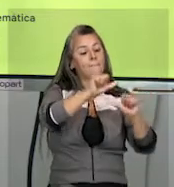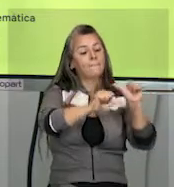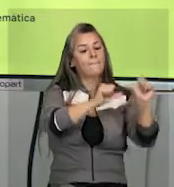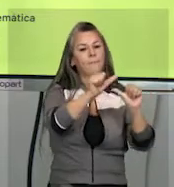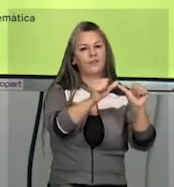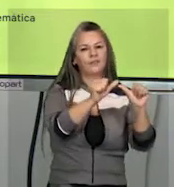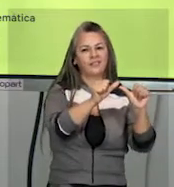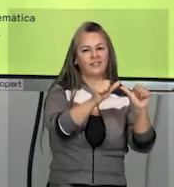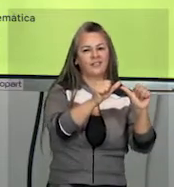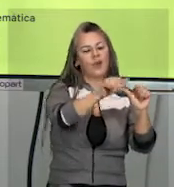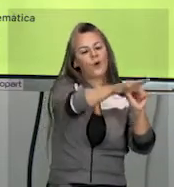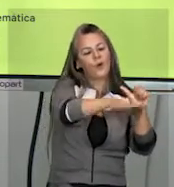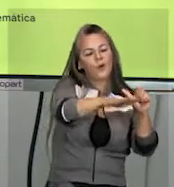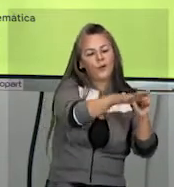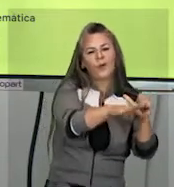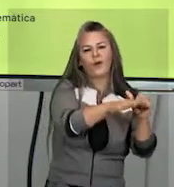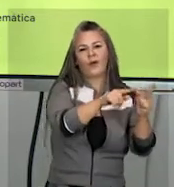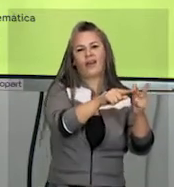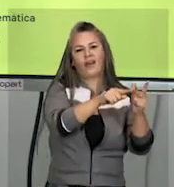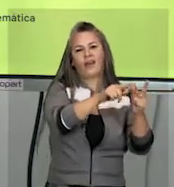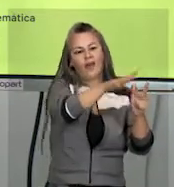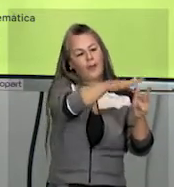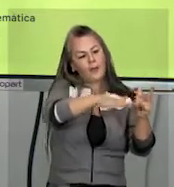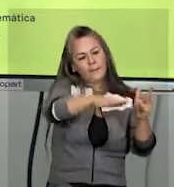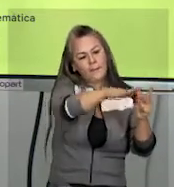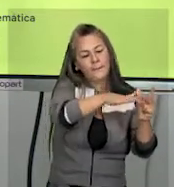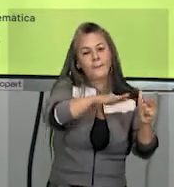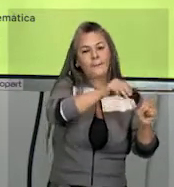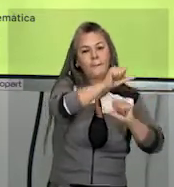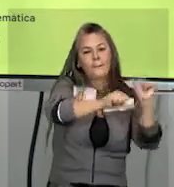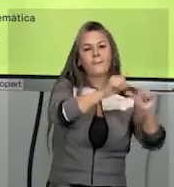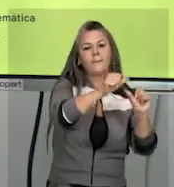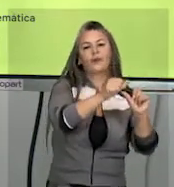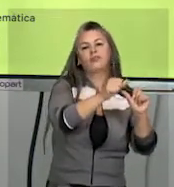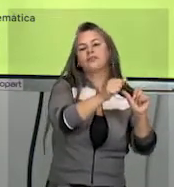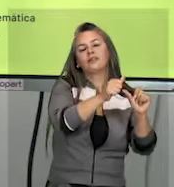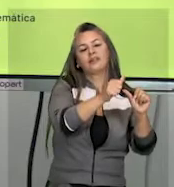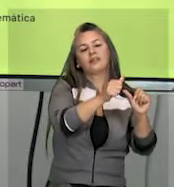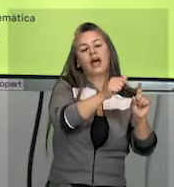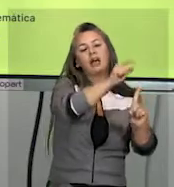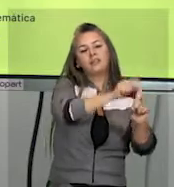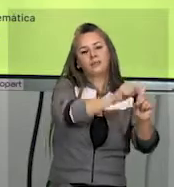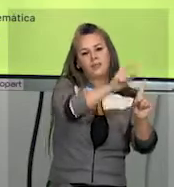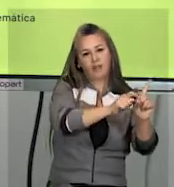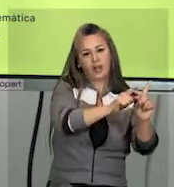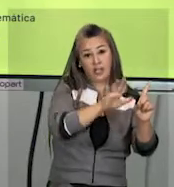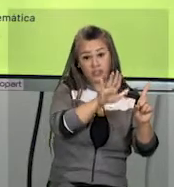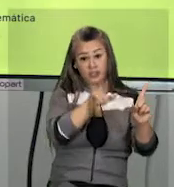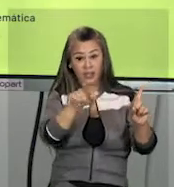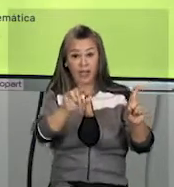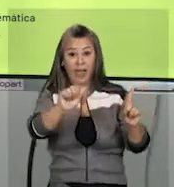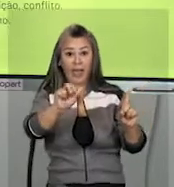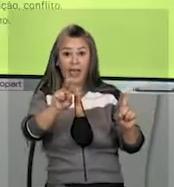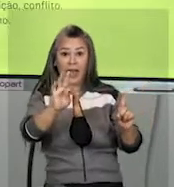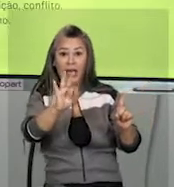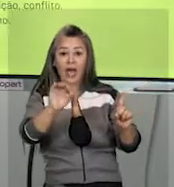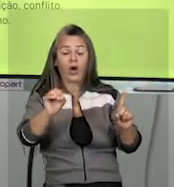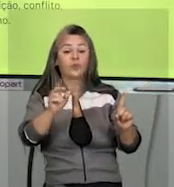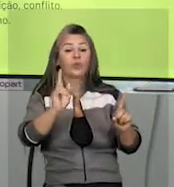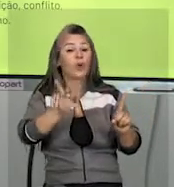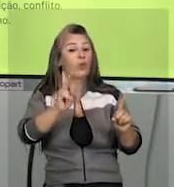cena. Mas o ato é uma coleção de cenas envolvidas em uma direção única.